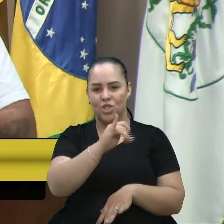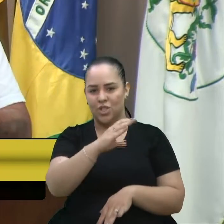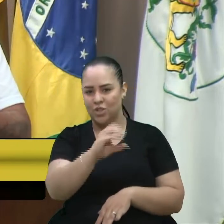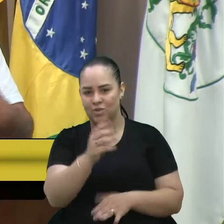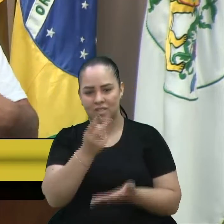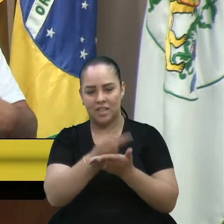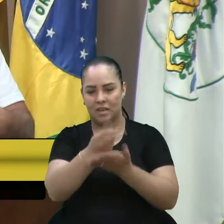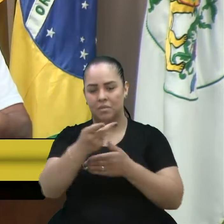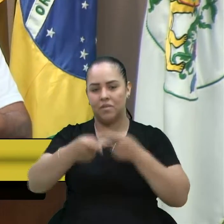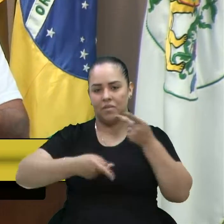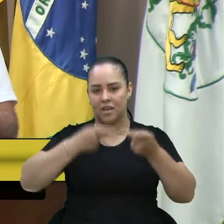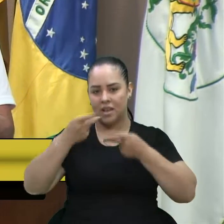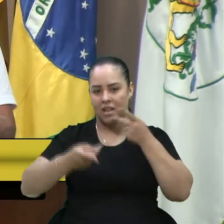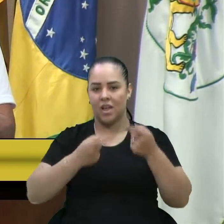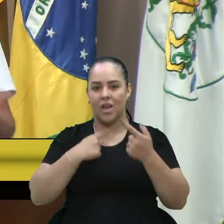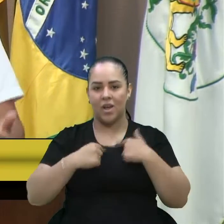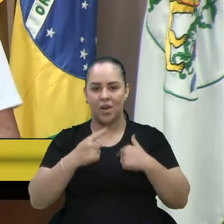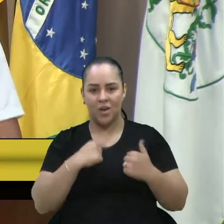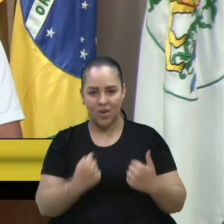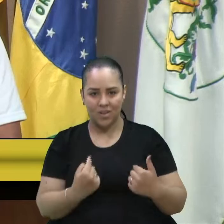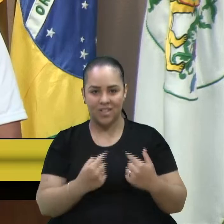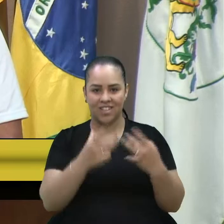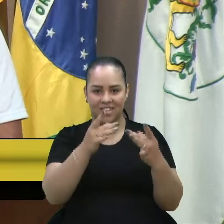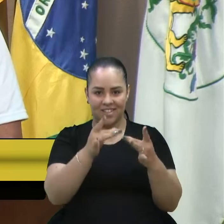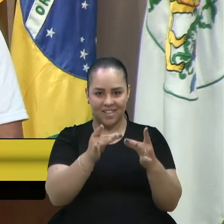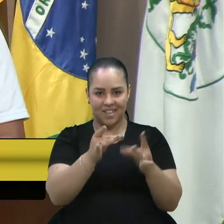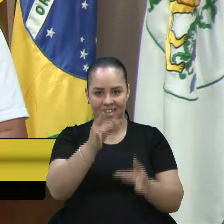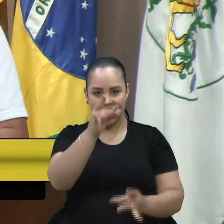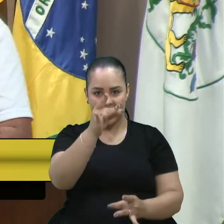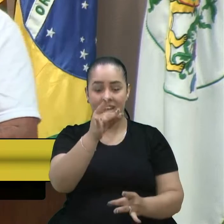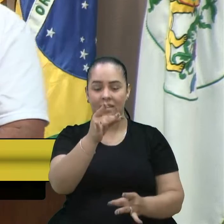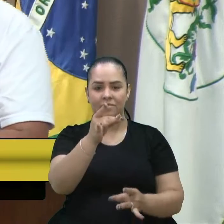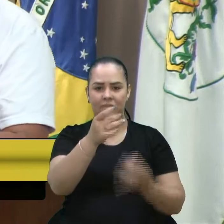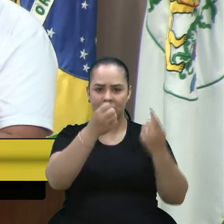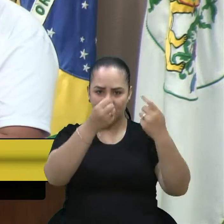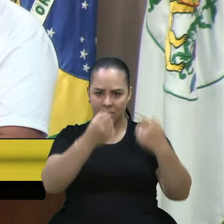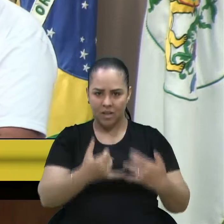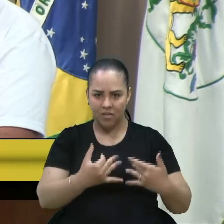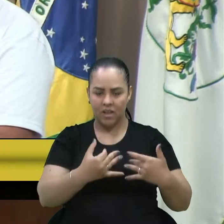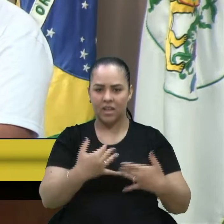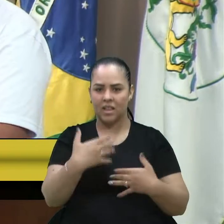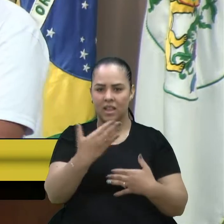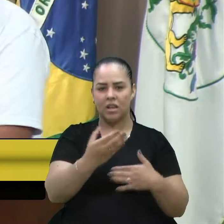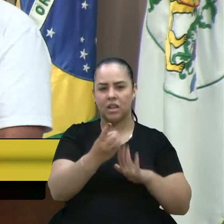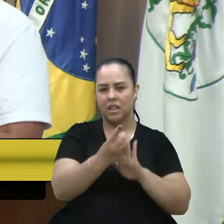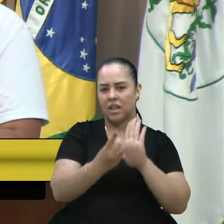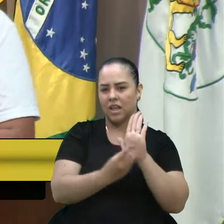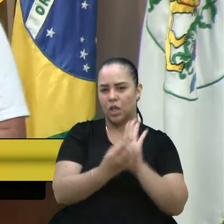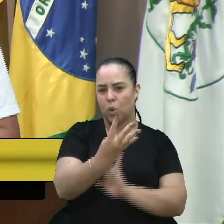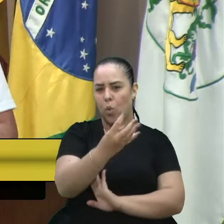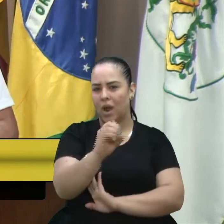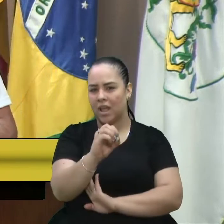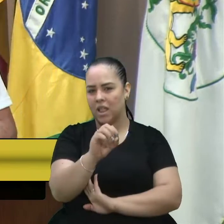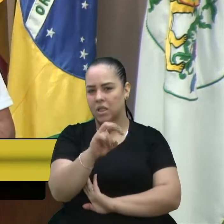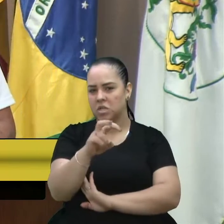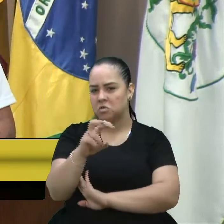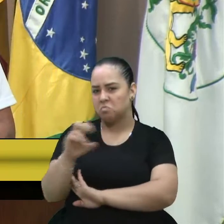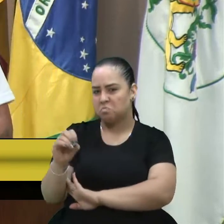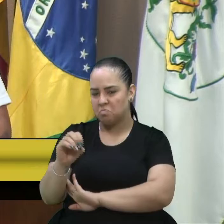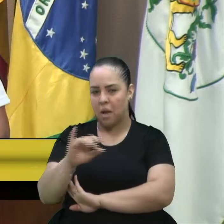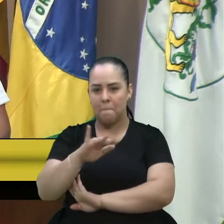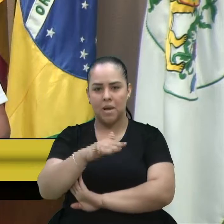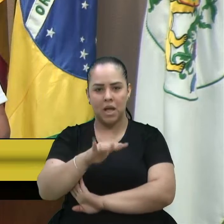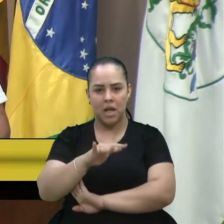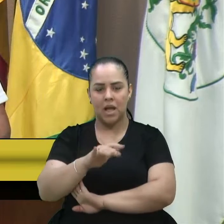é muito, né, gosta de detalhar, dizia de que lá na década de 40, 50, a mãe dele